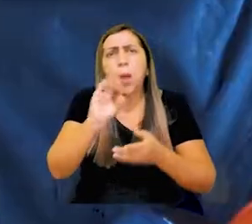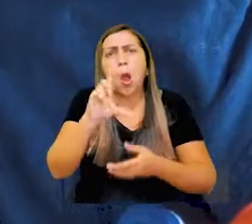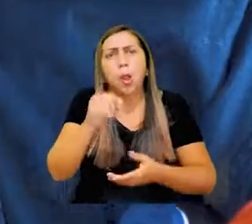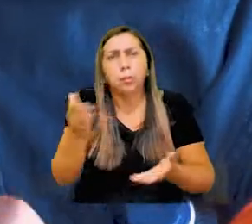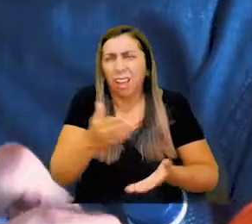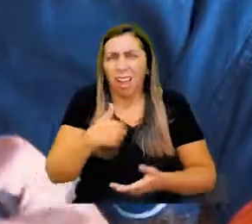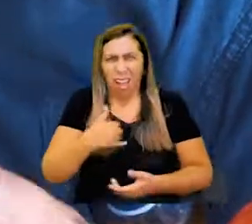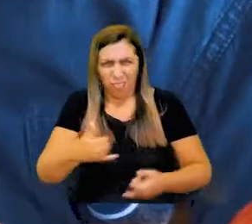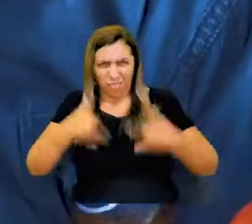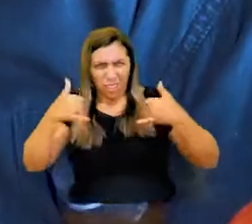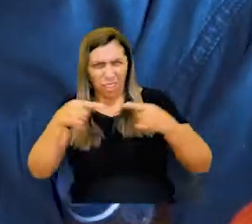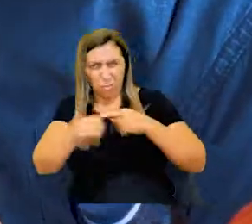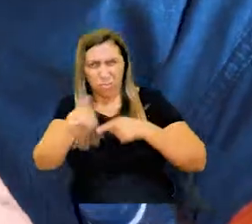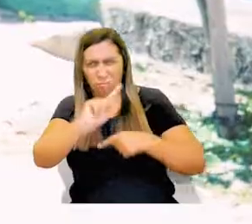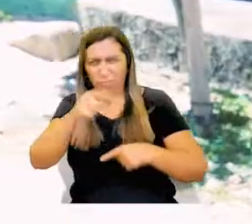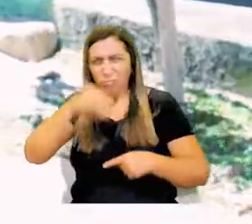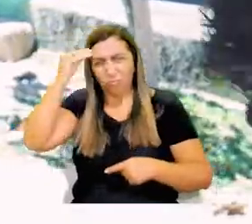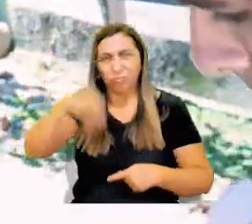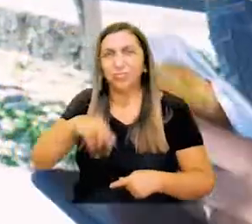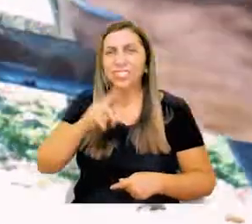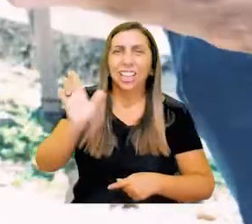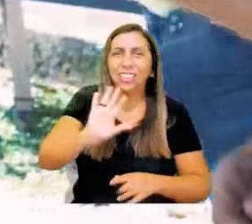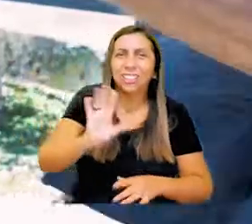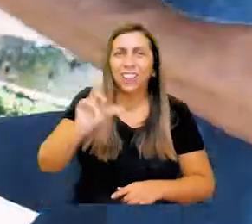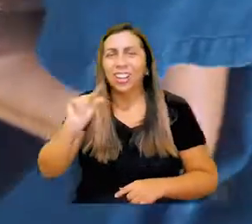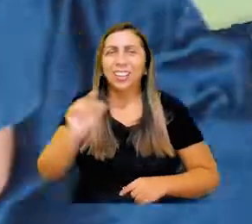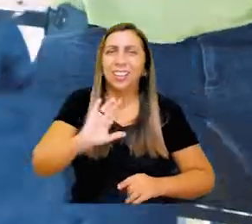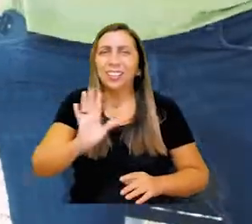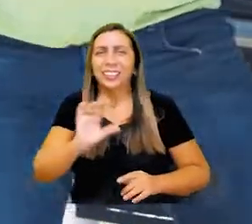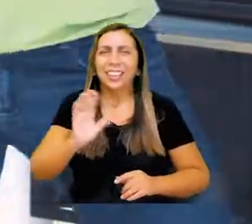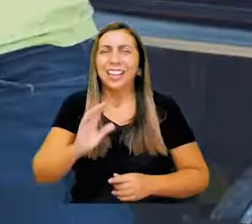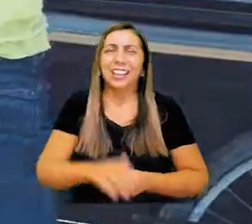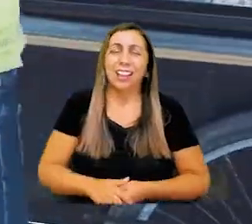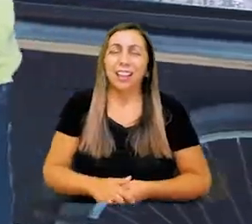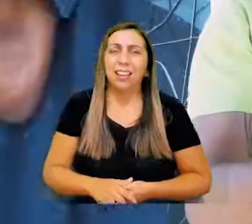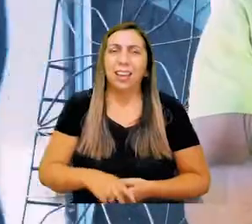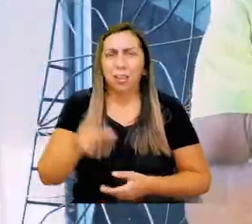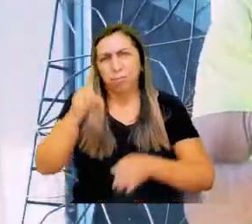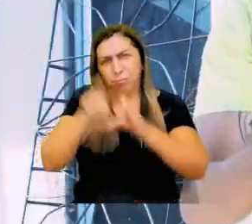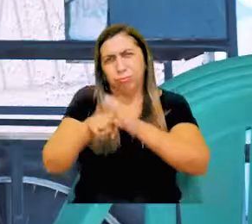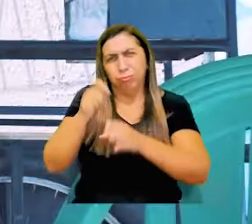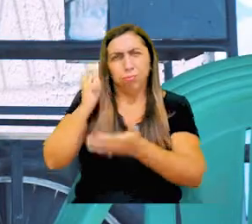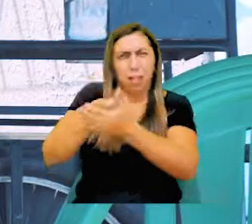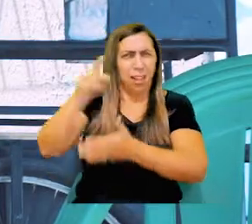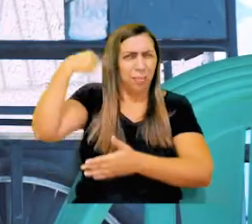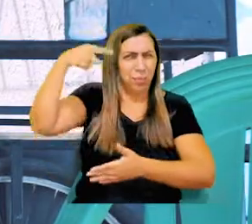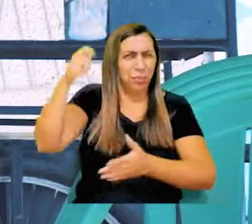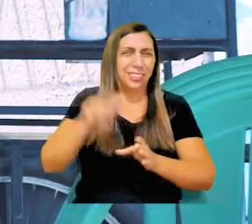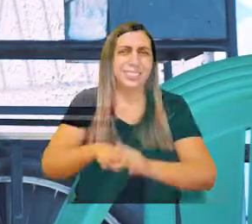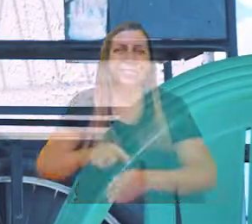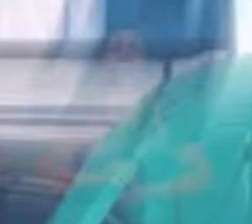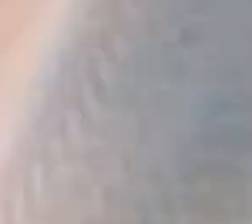tem bolo. Não, bolo não, correndo aí pro aniversário. Tchau, meu filho. Valeu, tchau. E quem quer pagar tudo? Ei, bota na pendura aí.